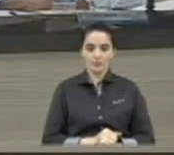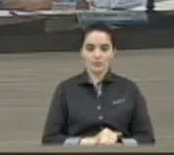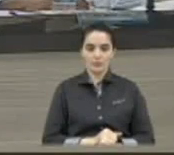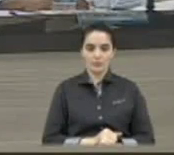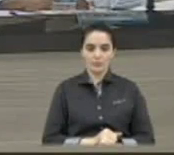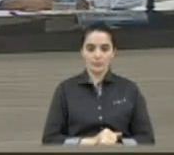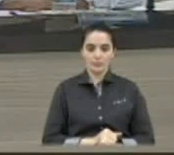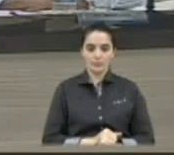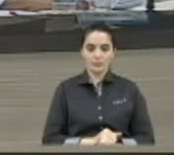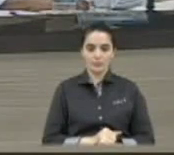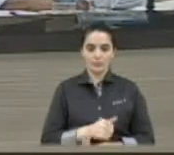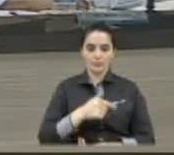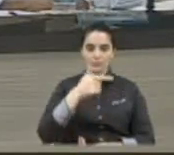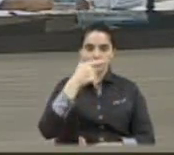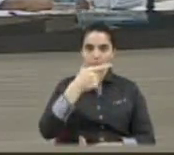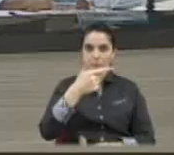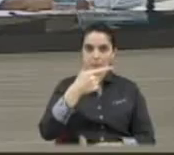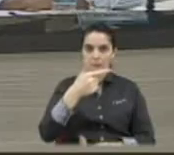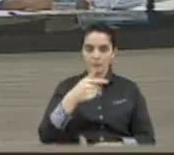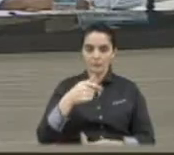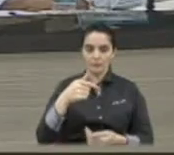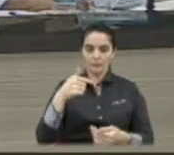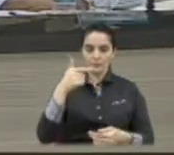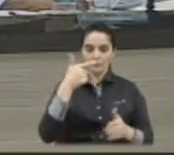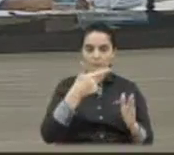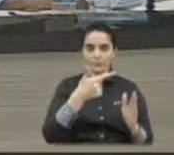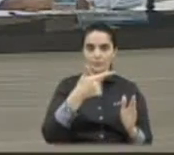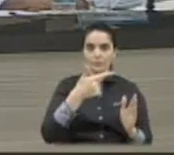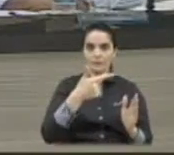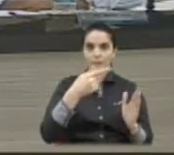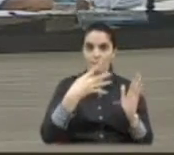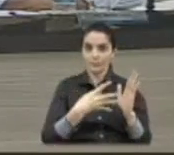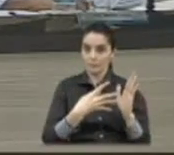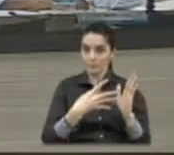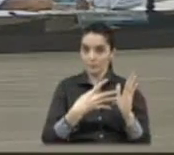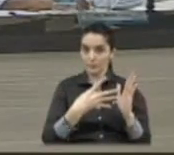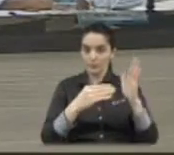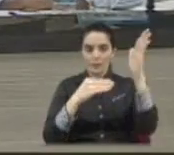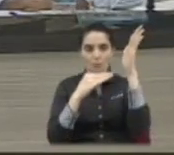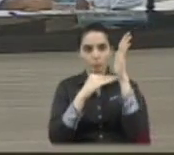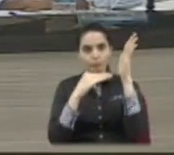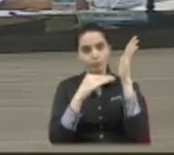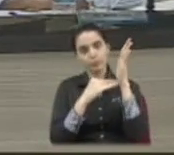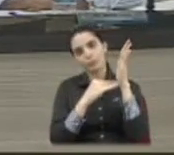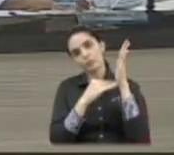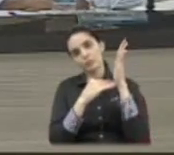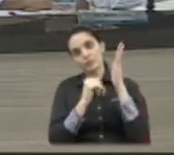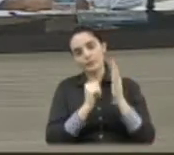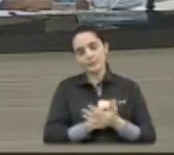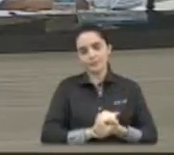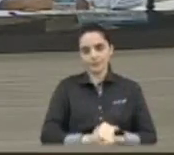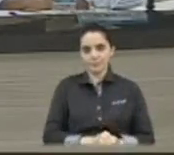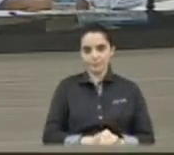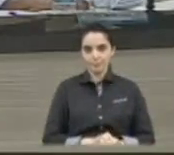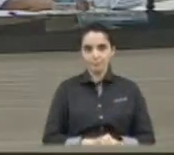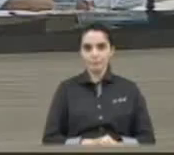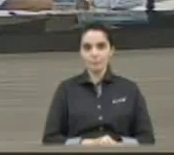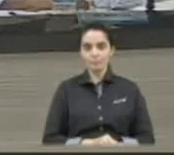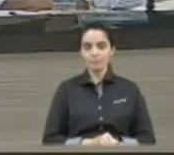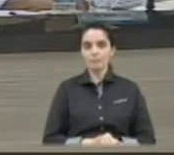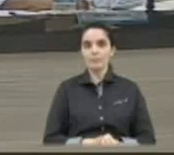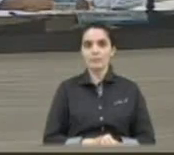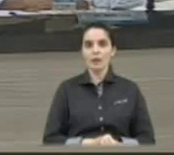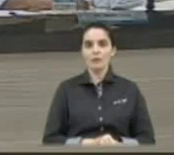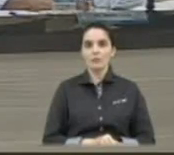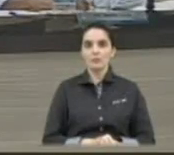24º, é o último item da da pauta, senhor presidente.